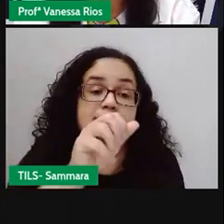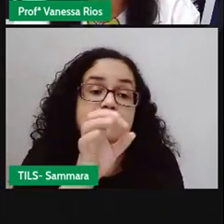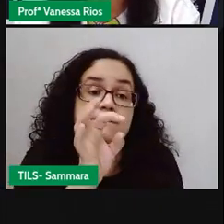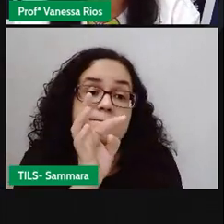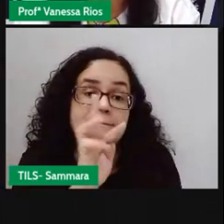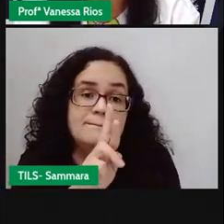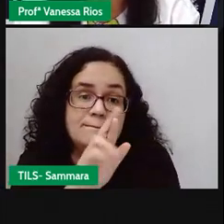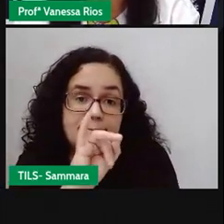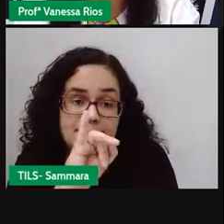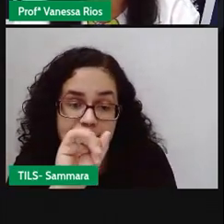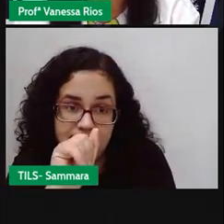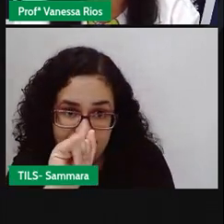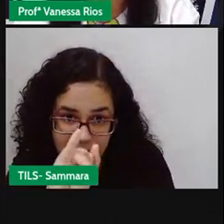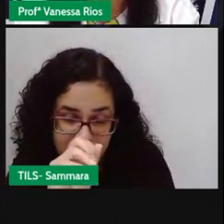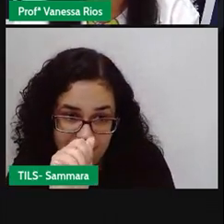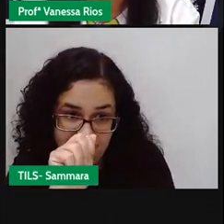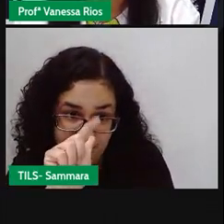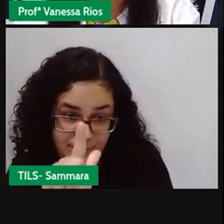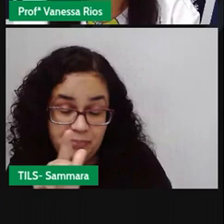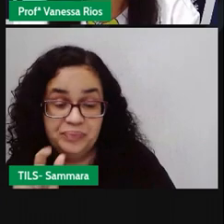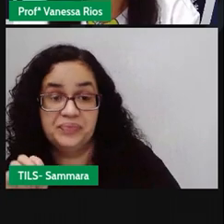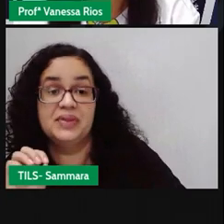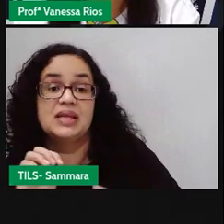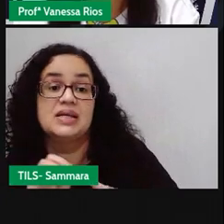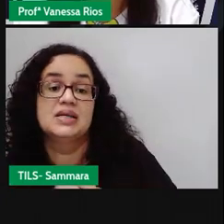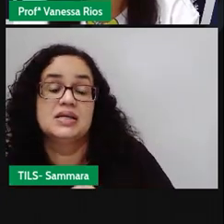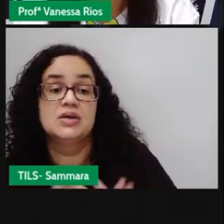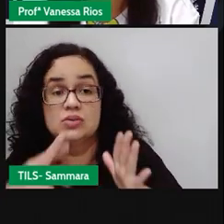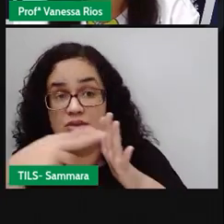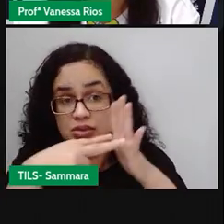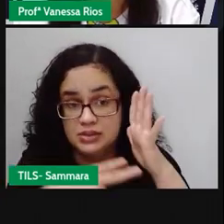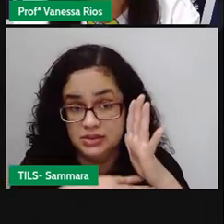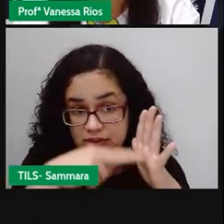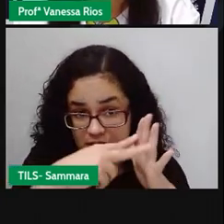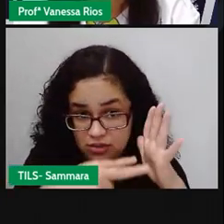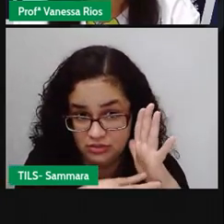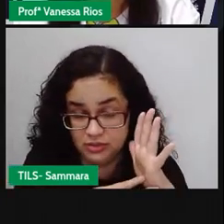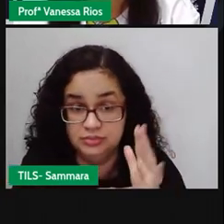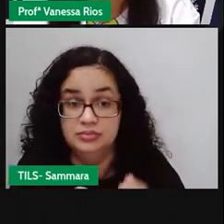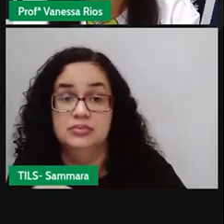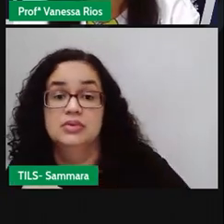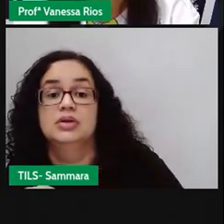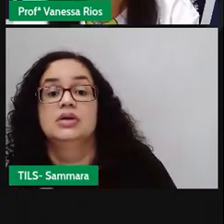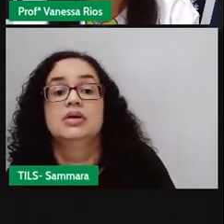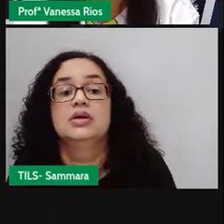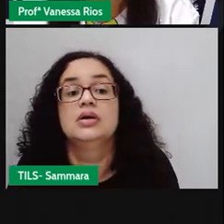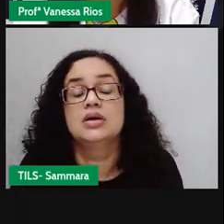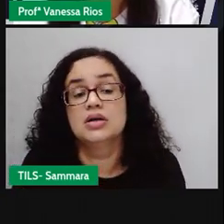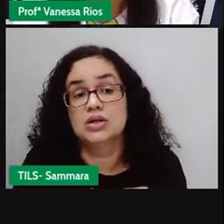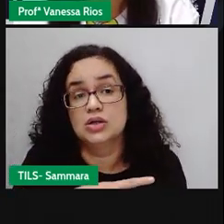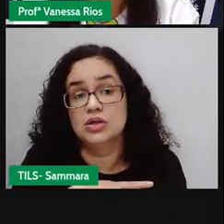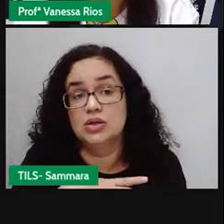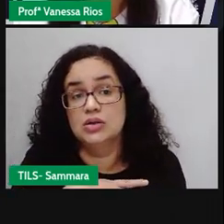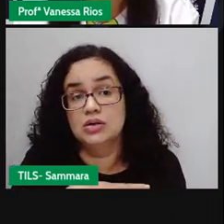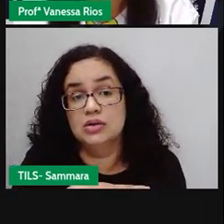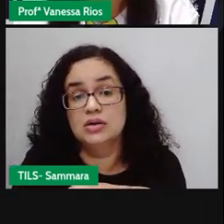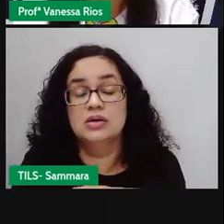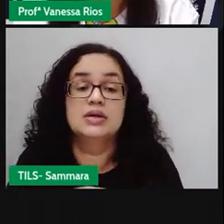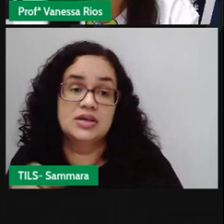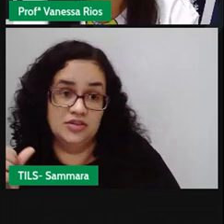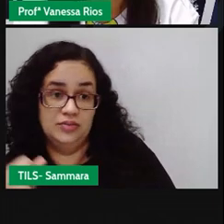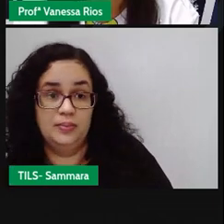gente encontra esse significado, ó, relativo à matéria, aquilo com que os corpos